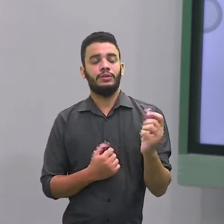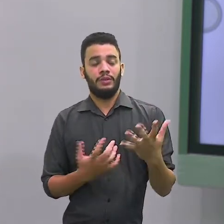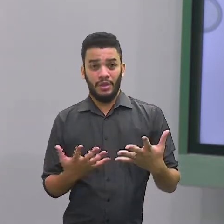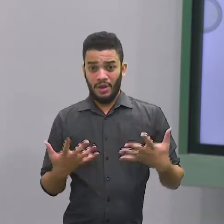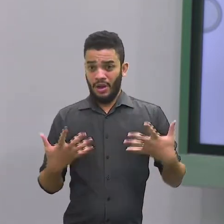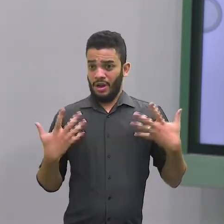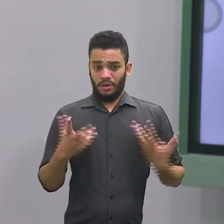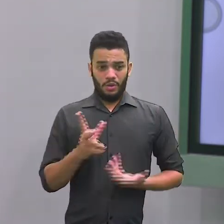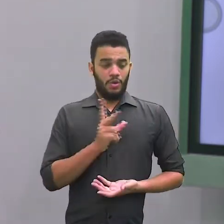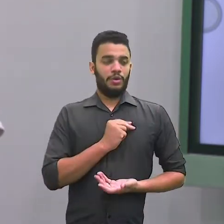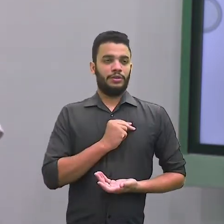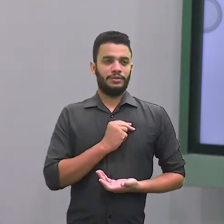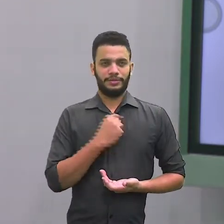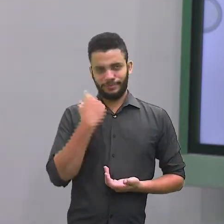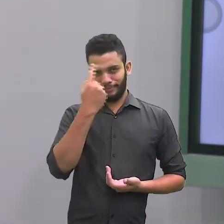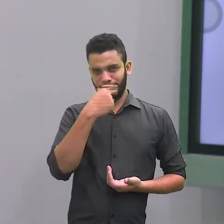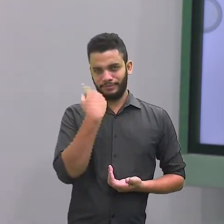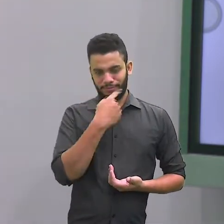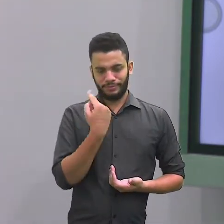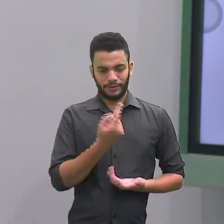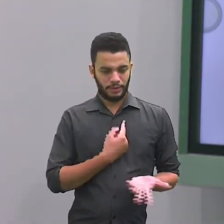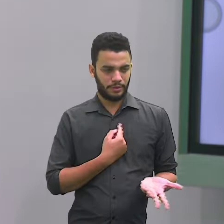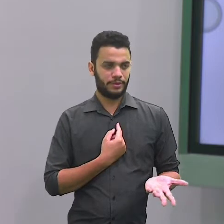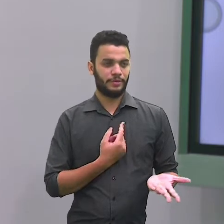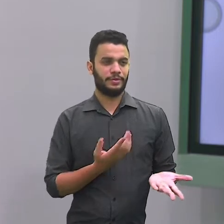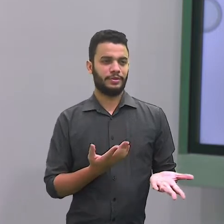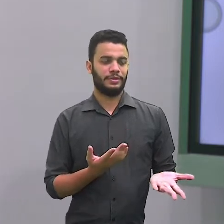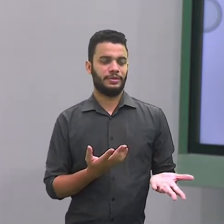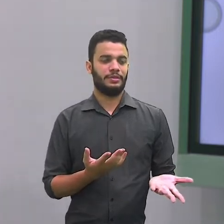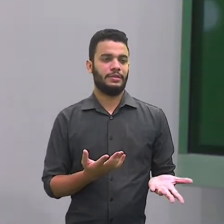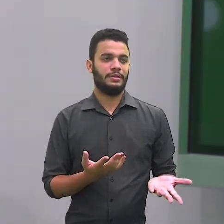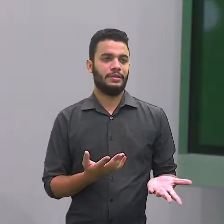horrorizada. Repete pra mim, por favor.